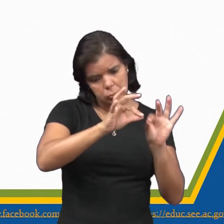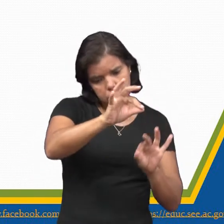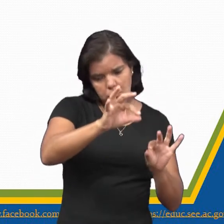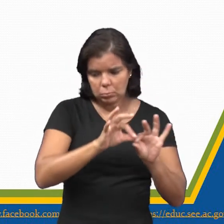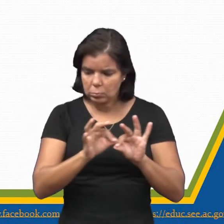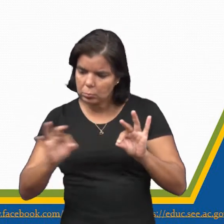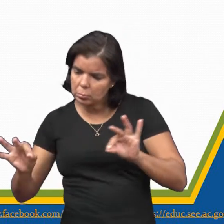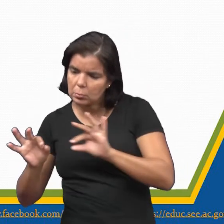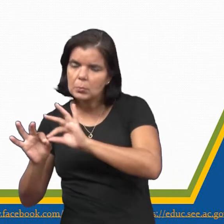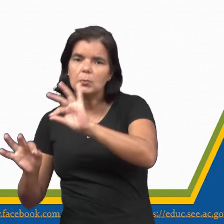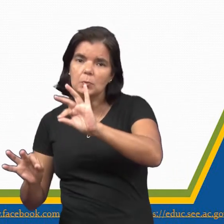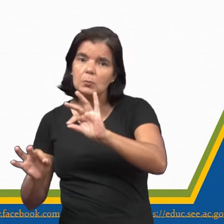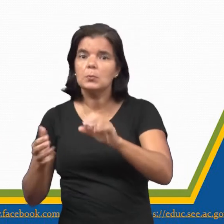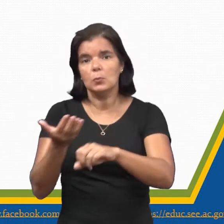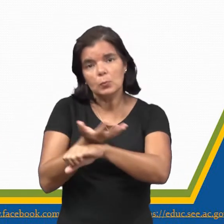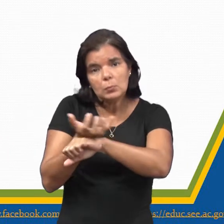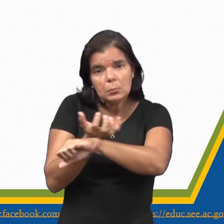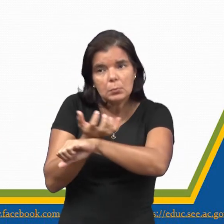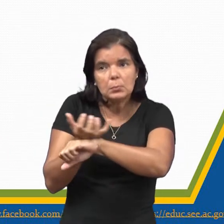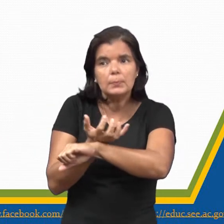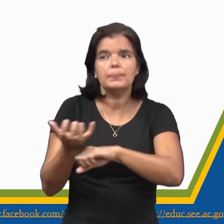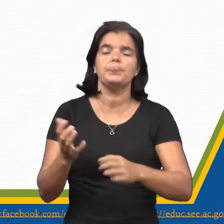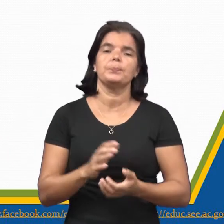superfície, do gramado.